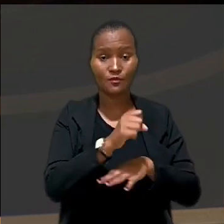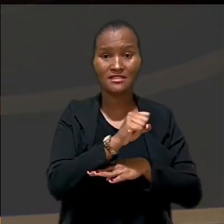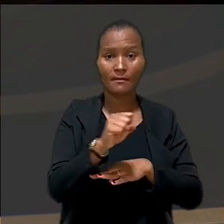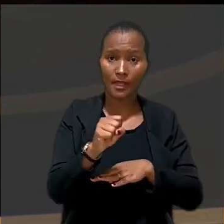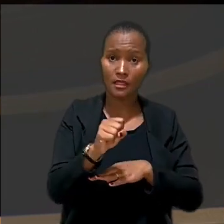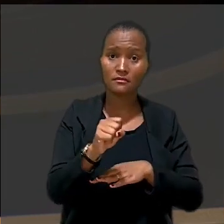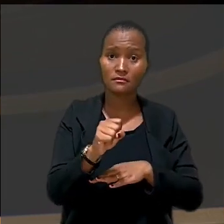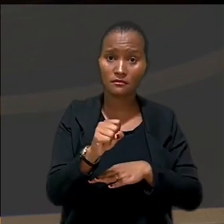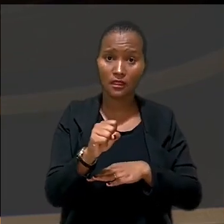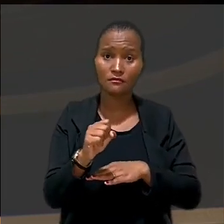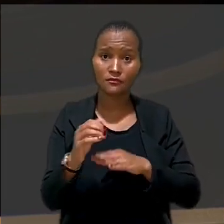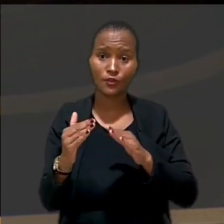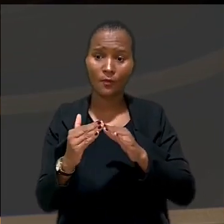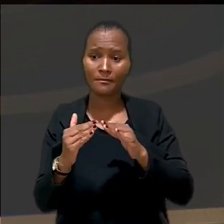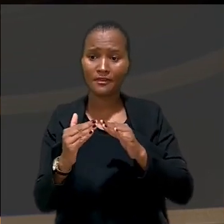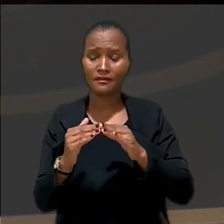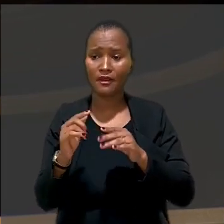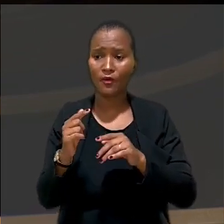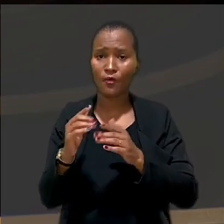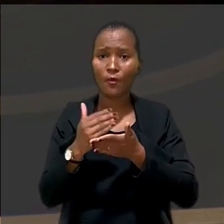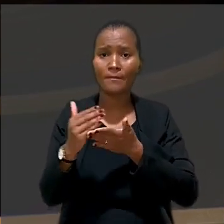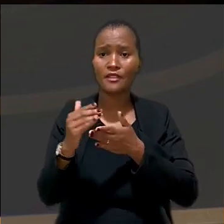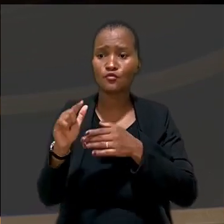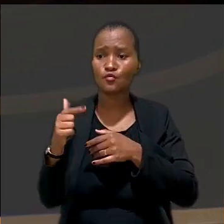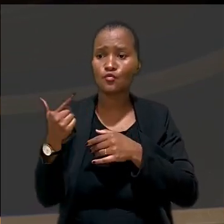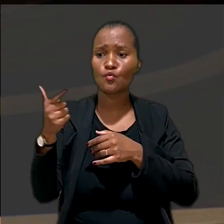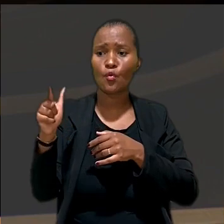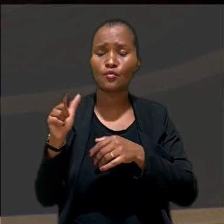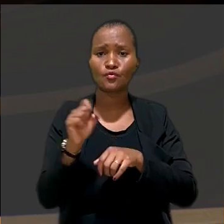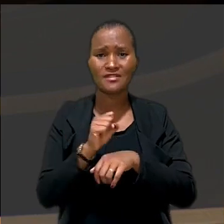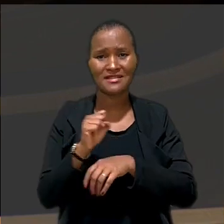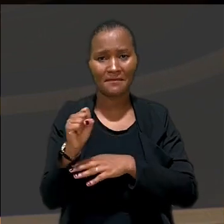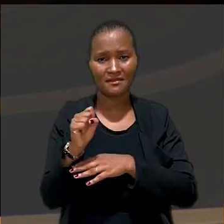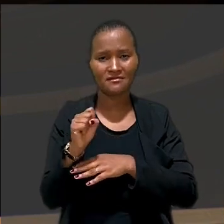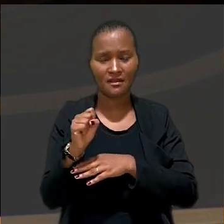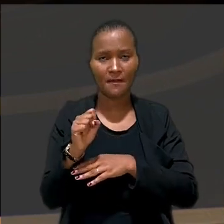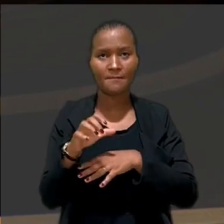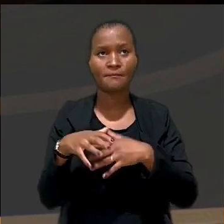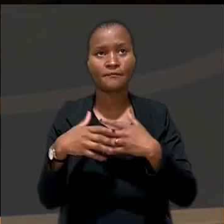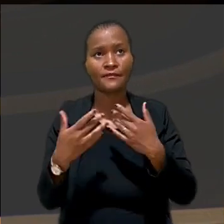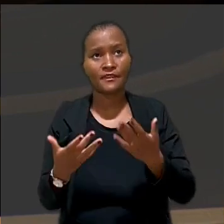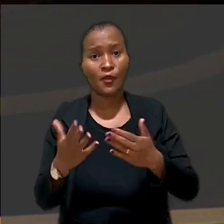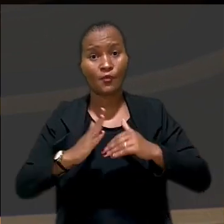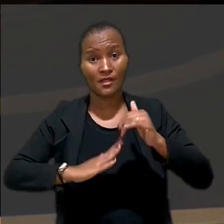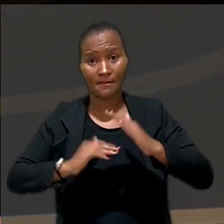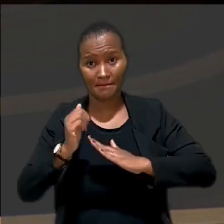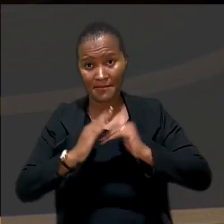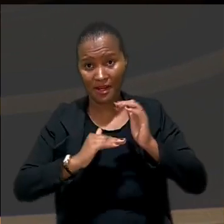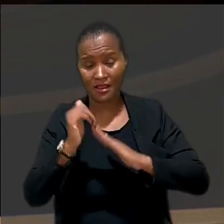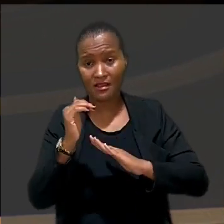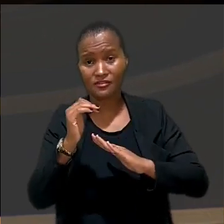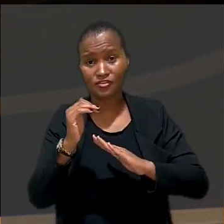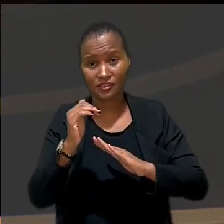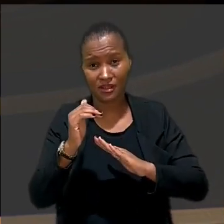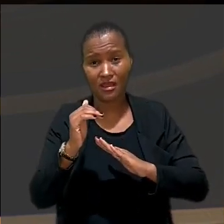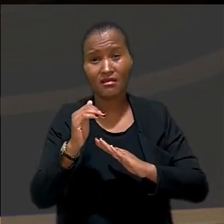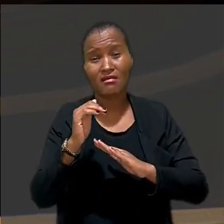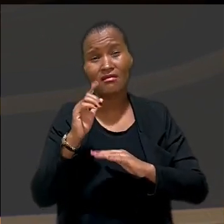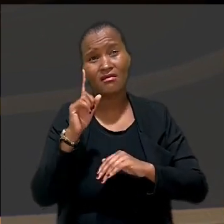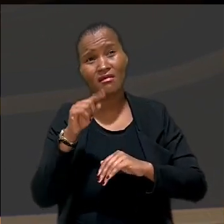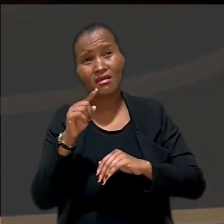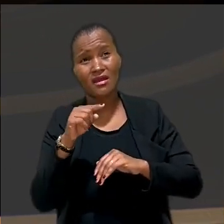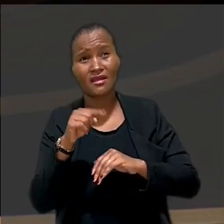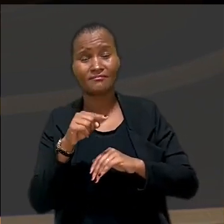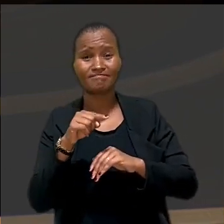semestre, que vai coincidir com o início do outro. Então, ao meu ver, isso é uma, na prática, isso é